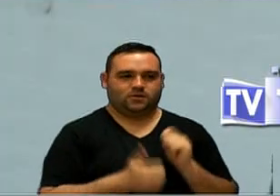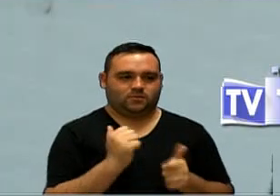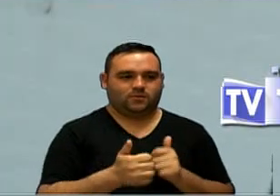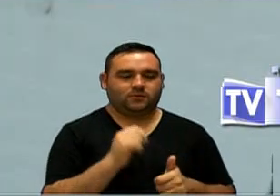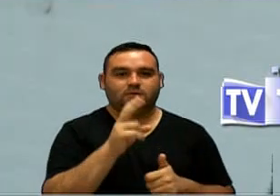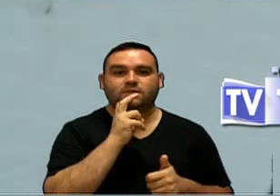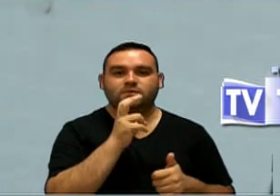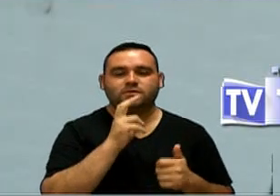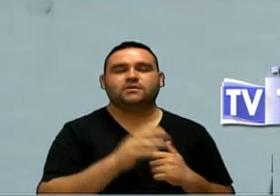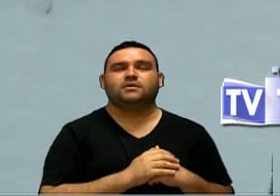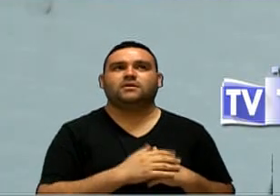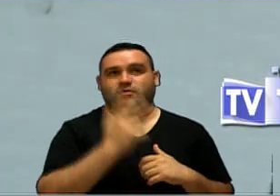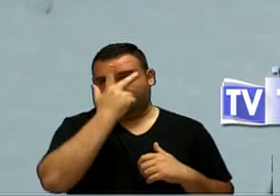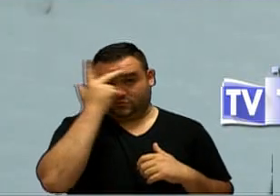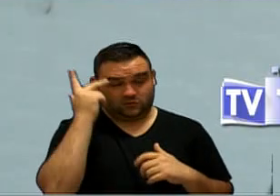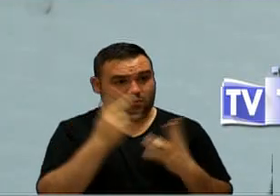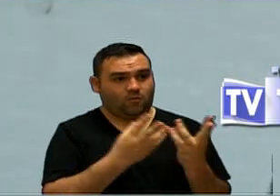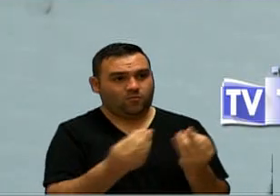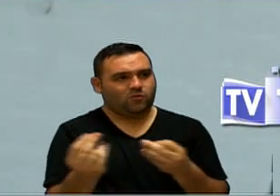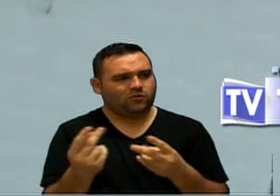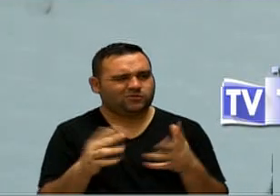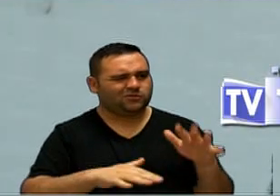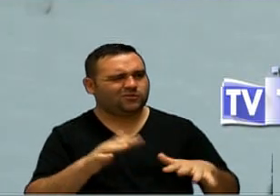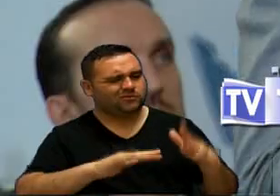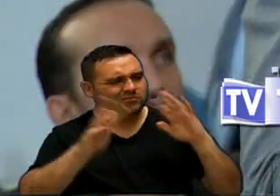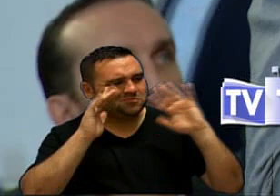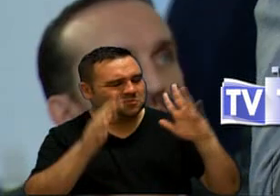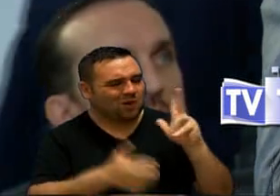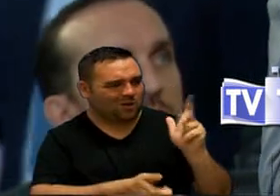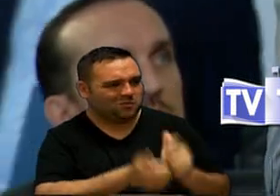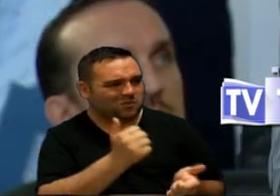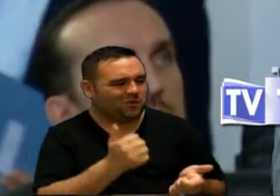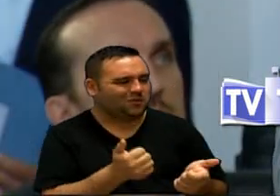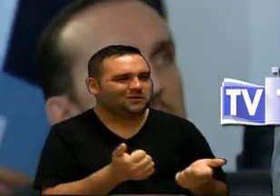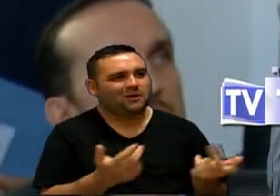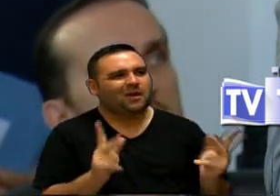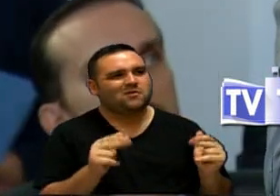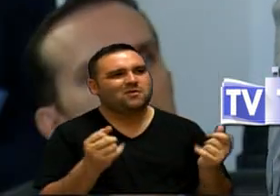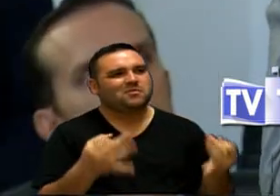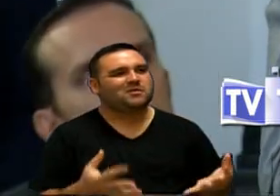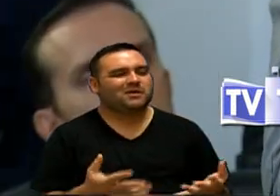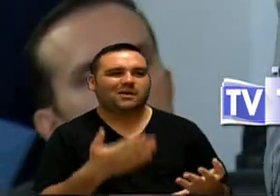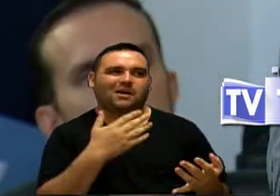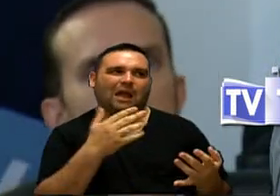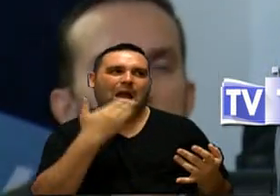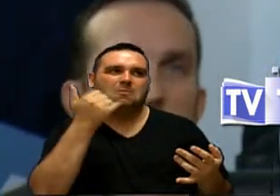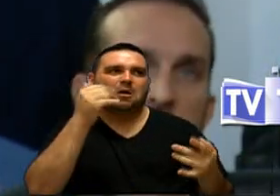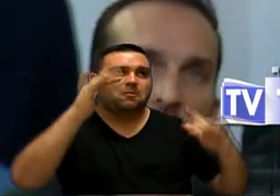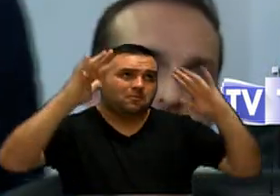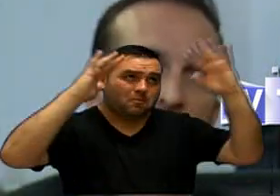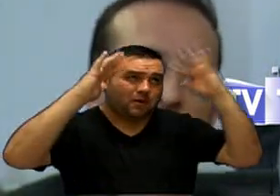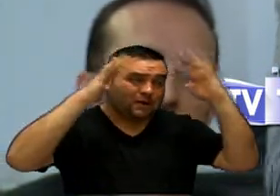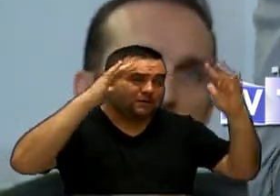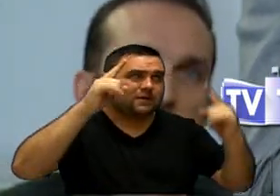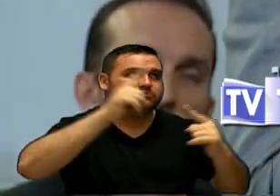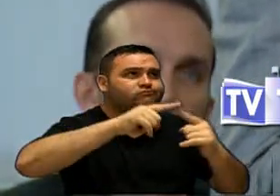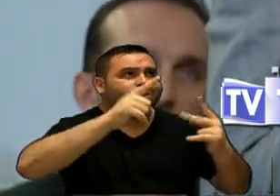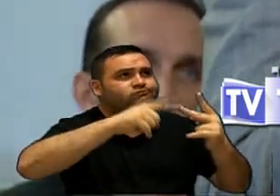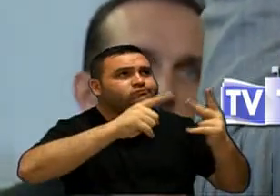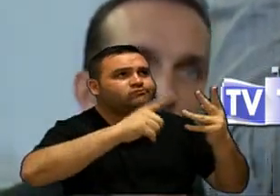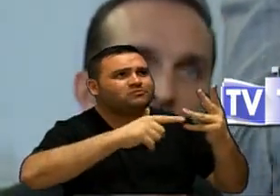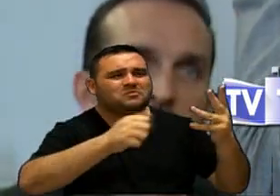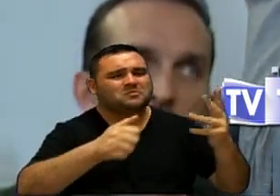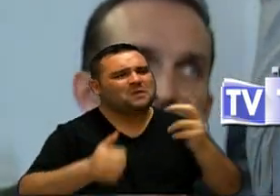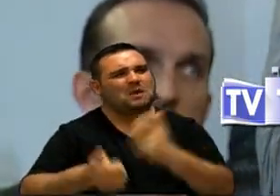cidade de Sorocaba. Muitas pessoas talvez olhem para o esporte como algo que diz, é melhor pensar nisso aqui, pensar naquilo